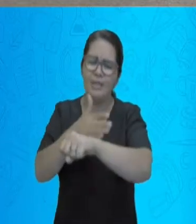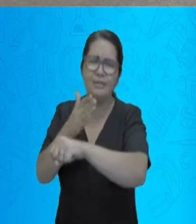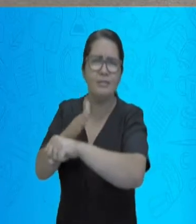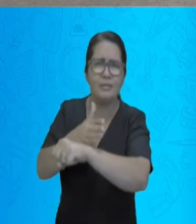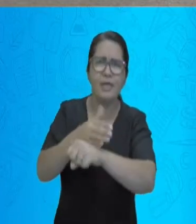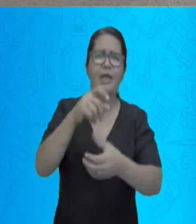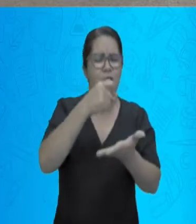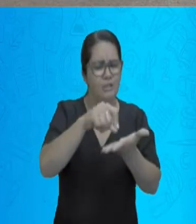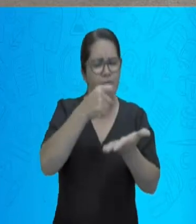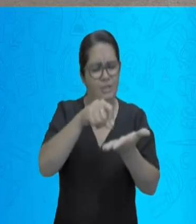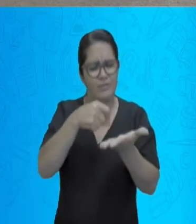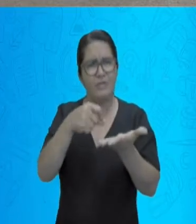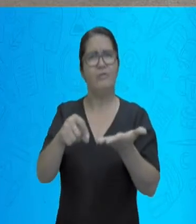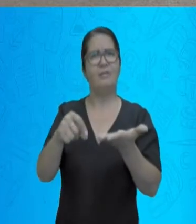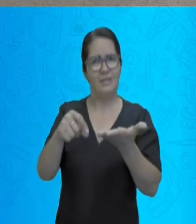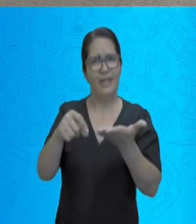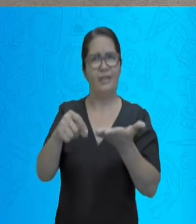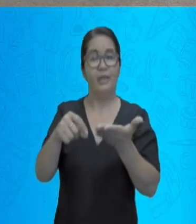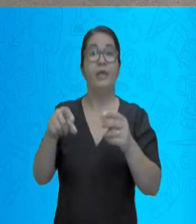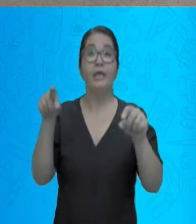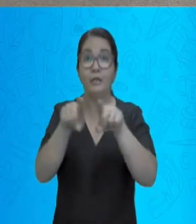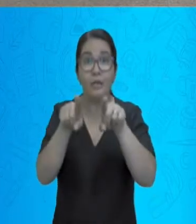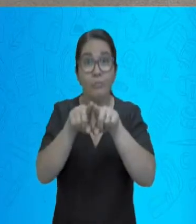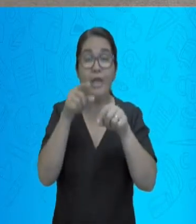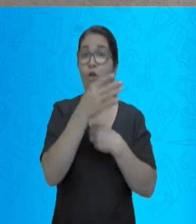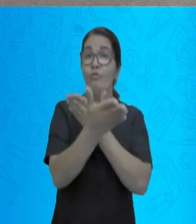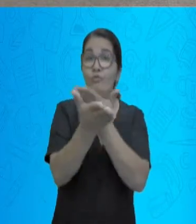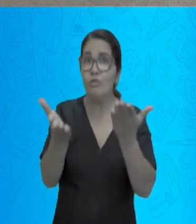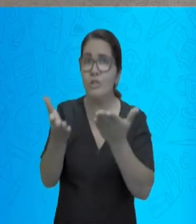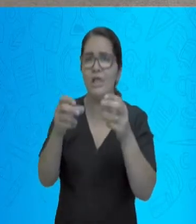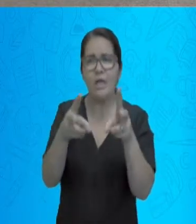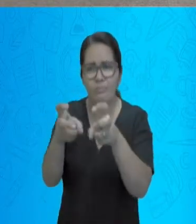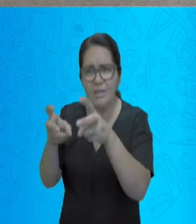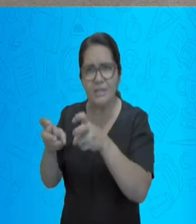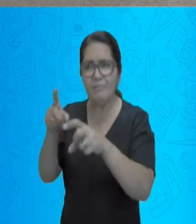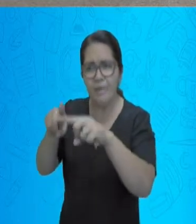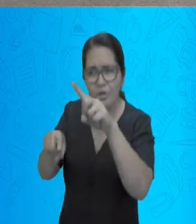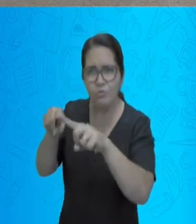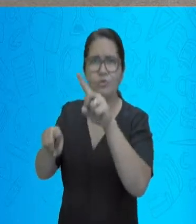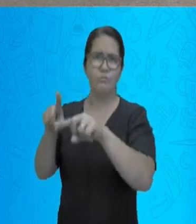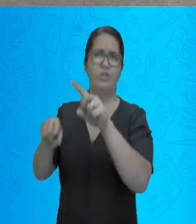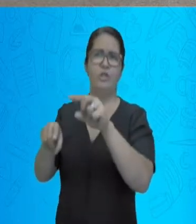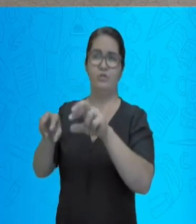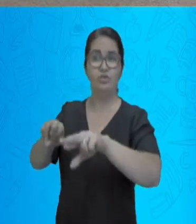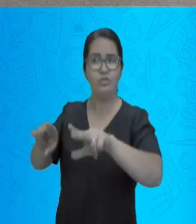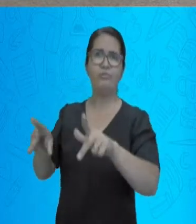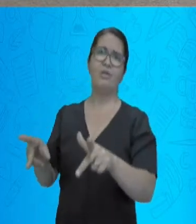quando nós devemos usar o P e quando devemos usar o B. Vamos lá então.